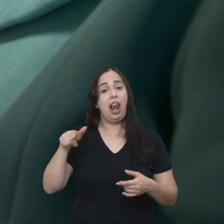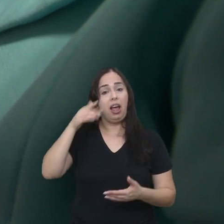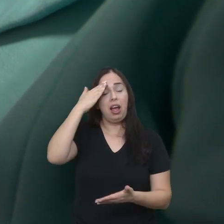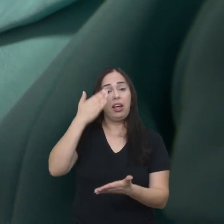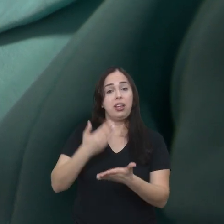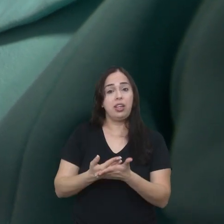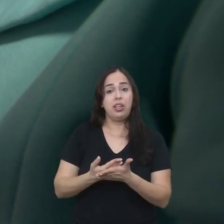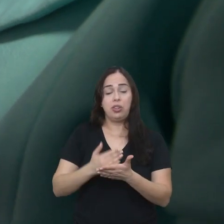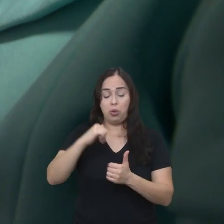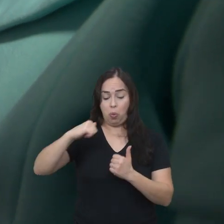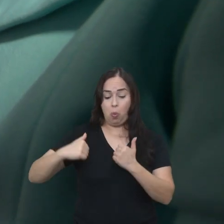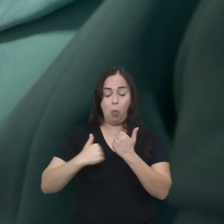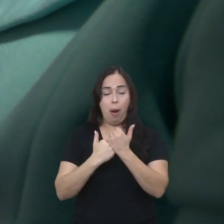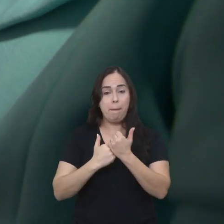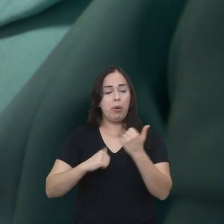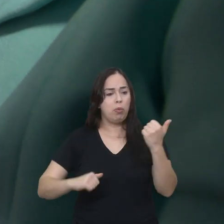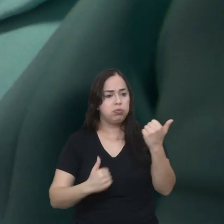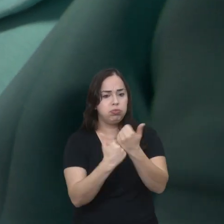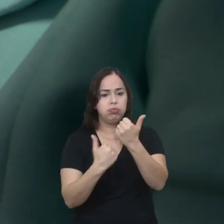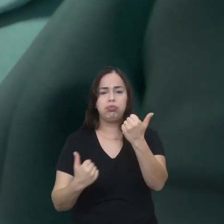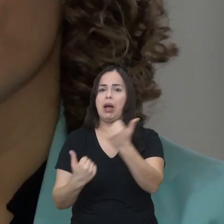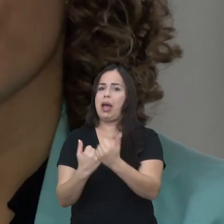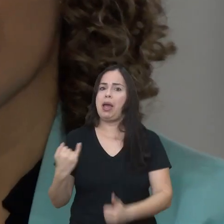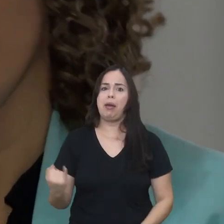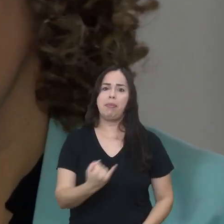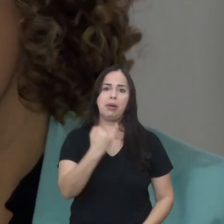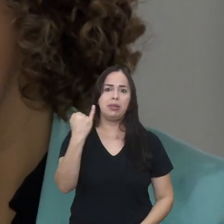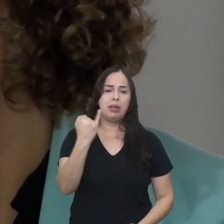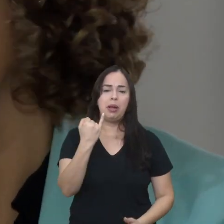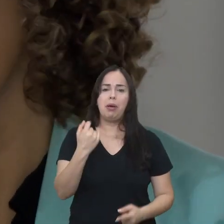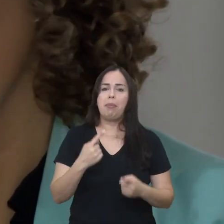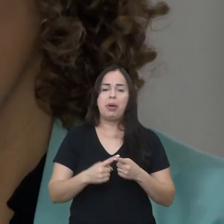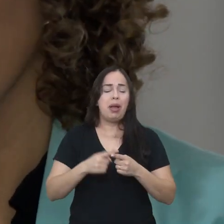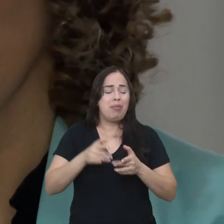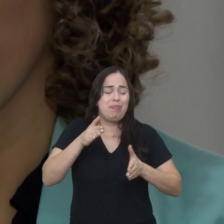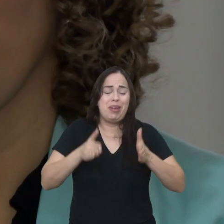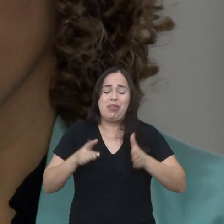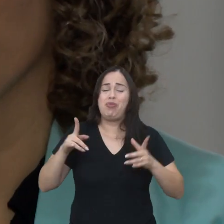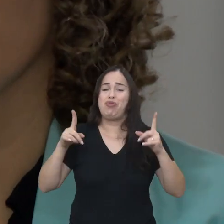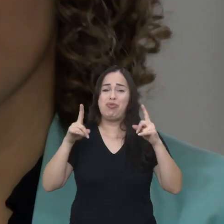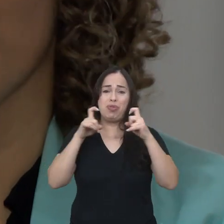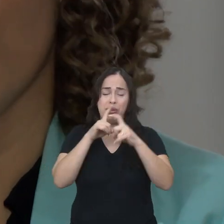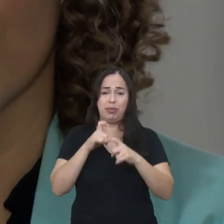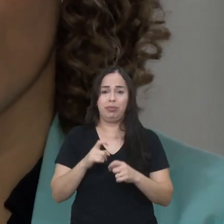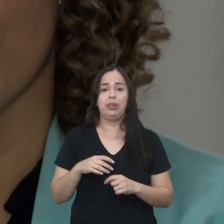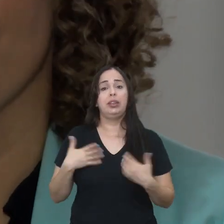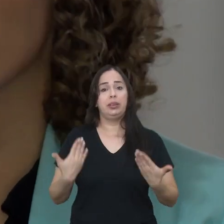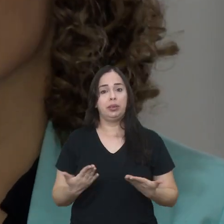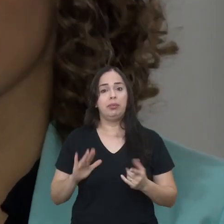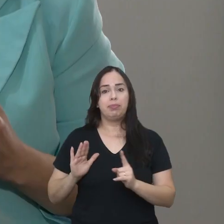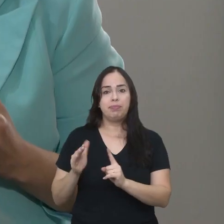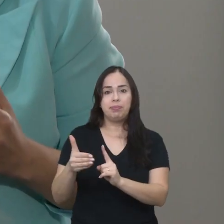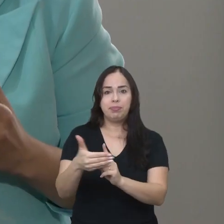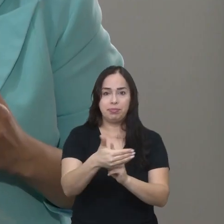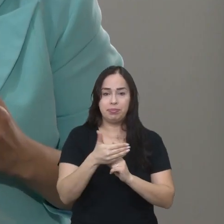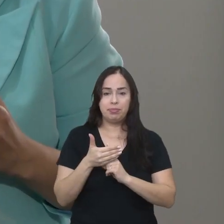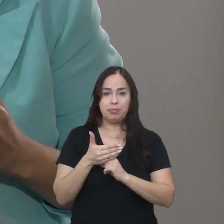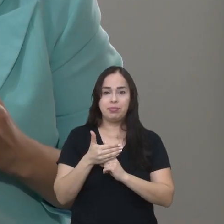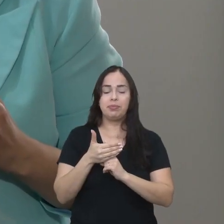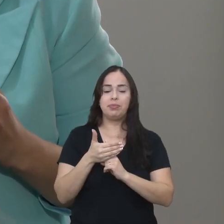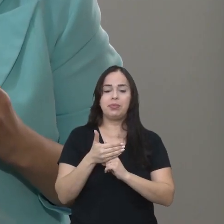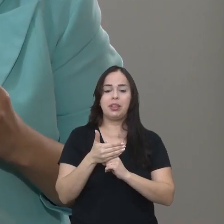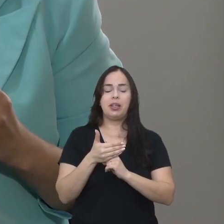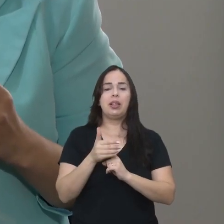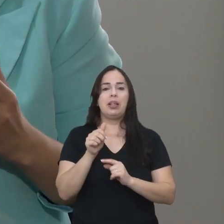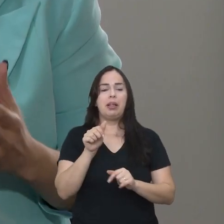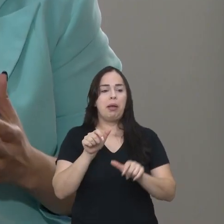acredita que o apoio entre as mães também é fundamental na recuperação depois de momentos tão difíceis esse acolhimento